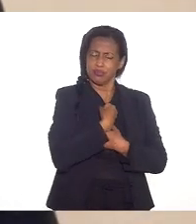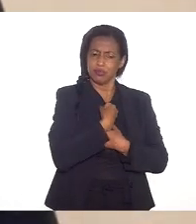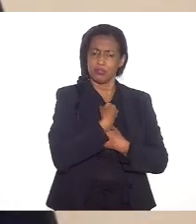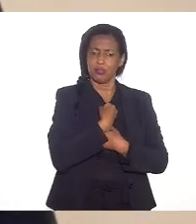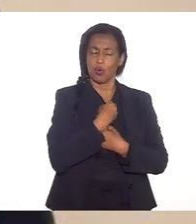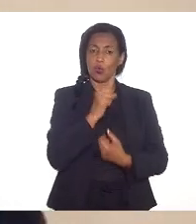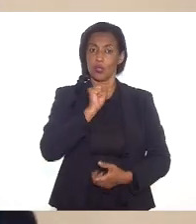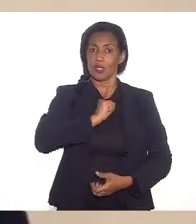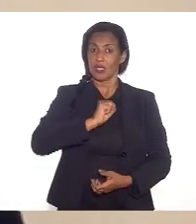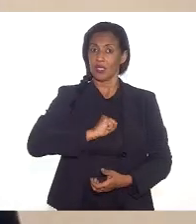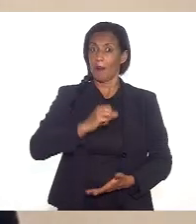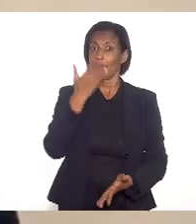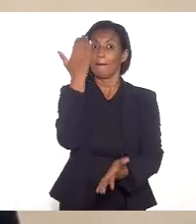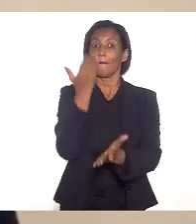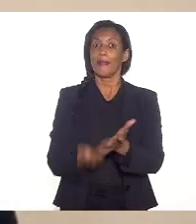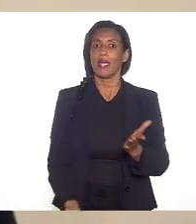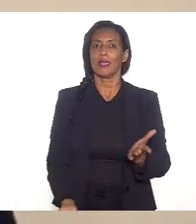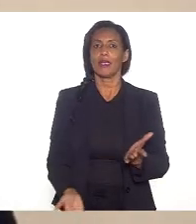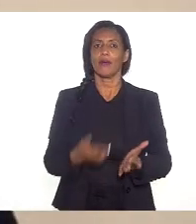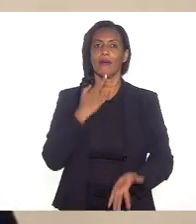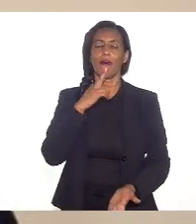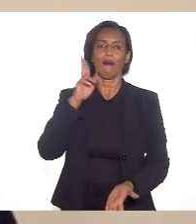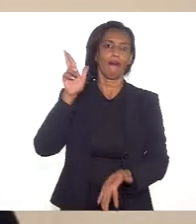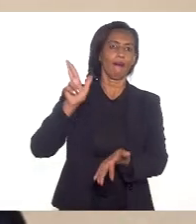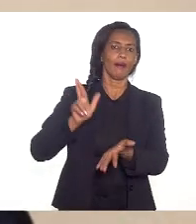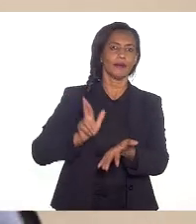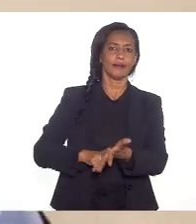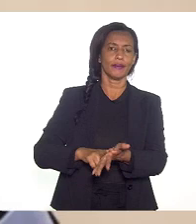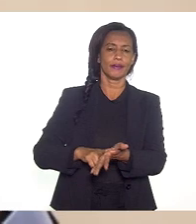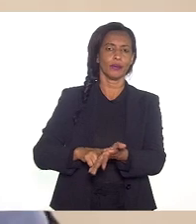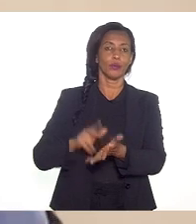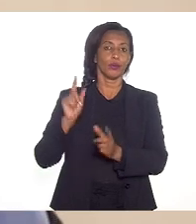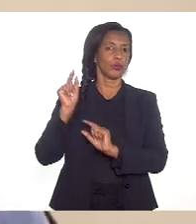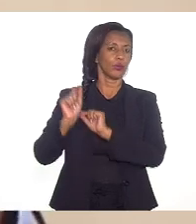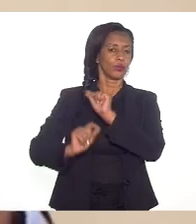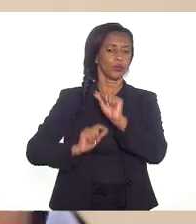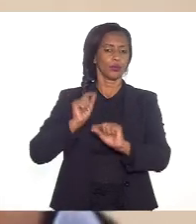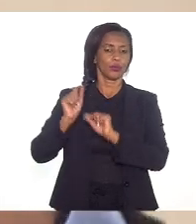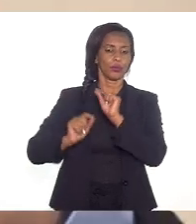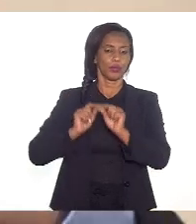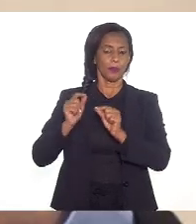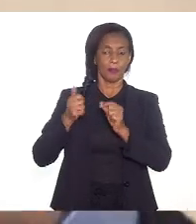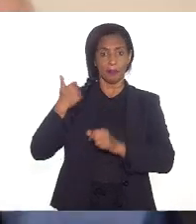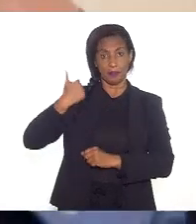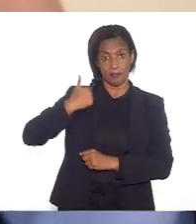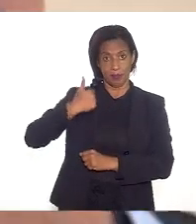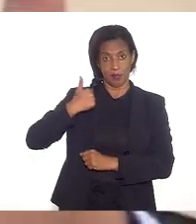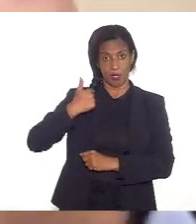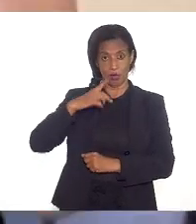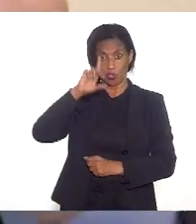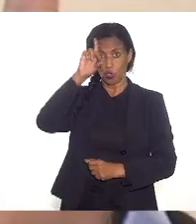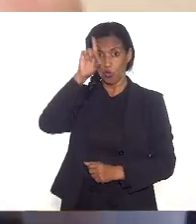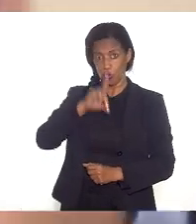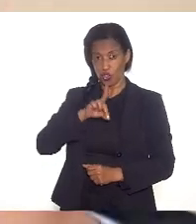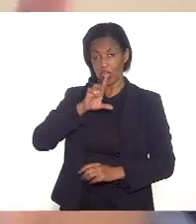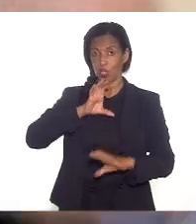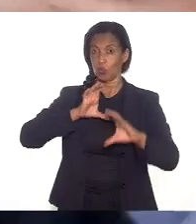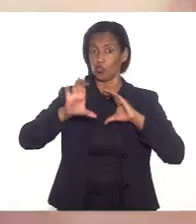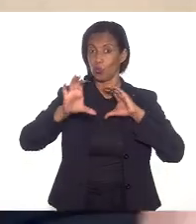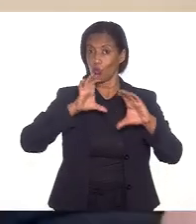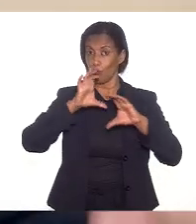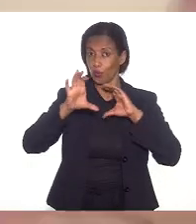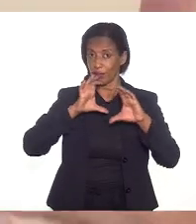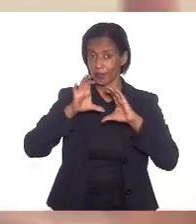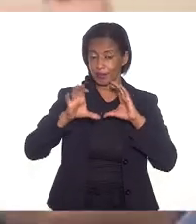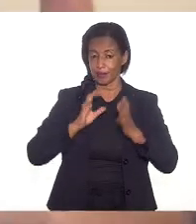o sacerdote perdeu a coerência daquilo que é, primeiro, o direito de um comunicador se